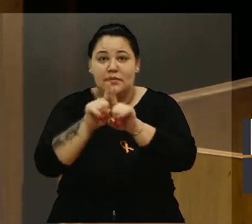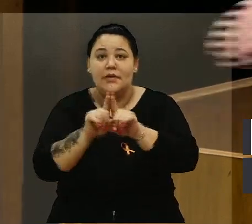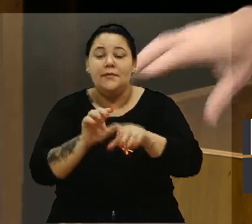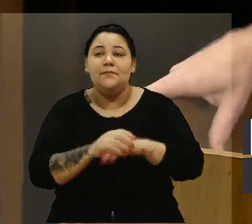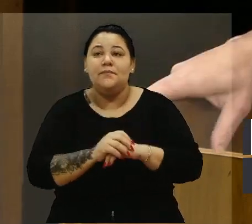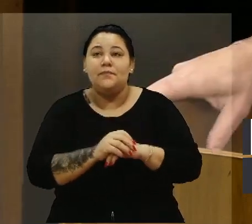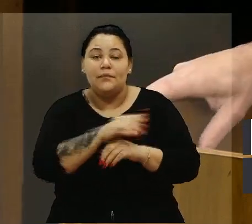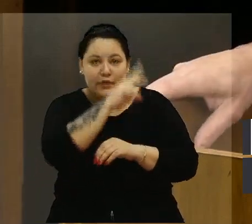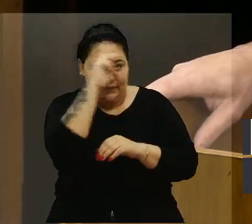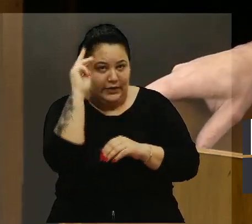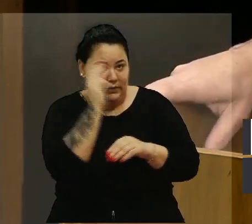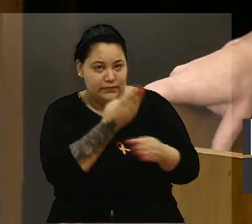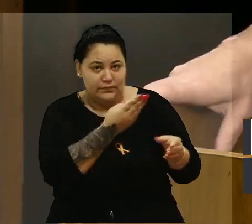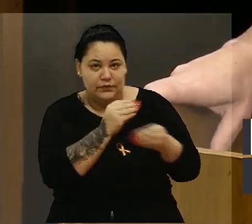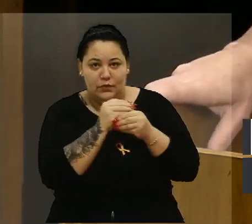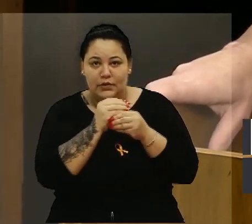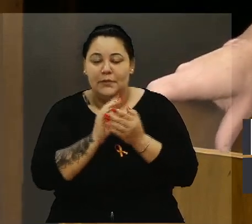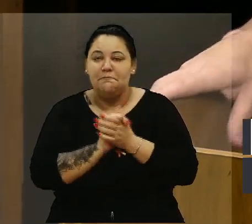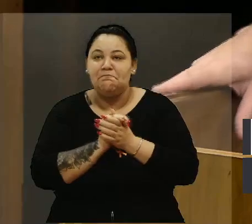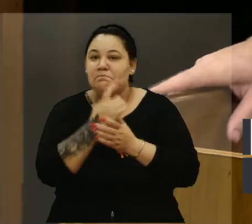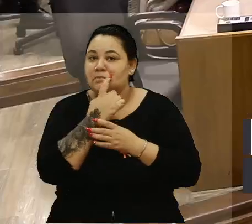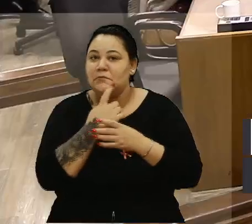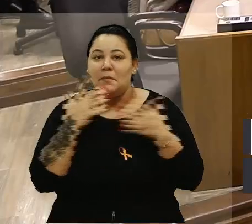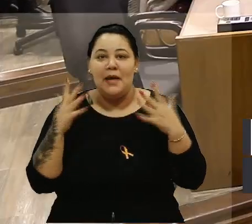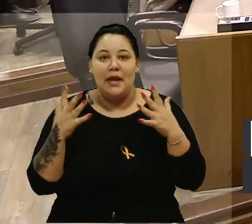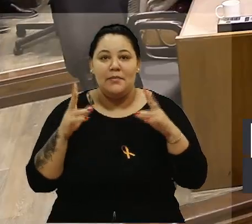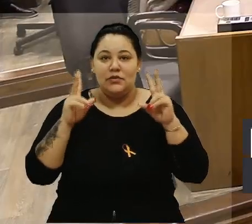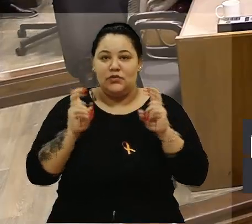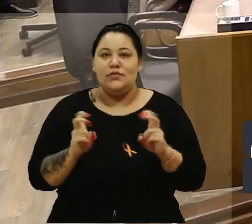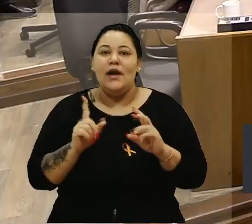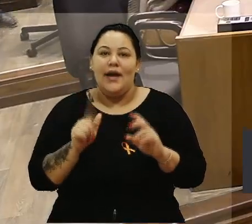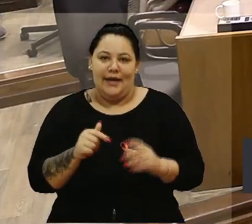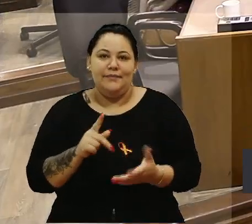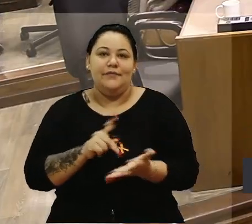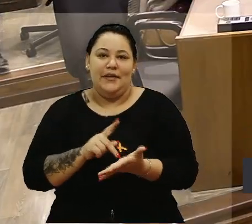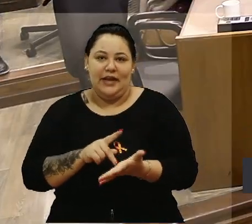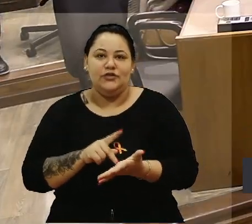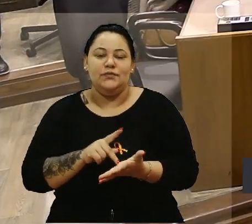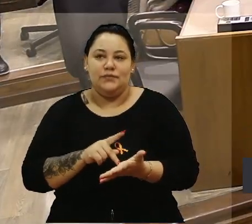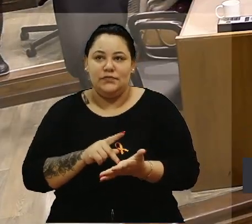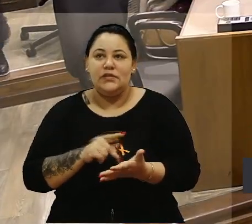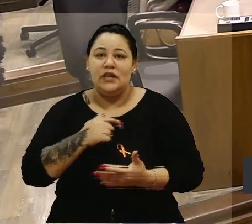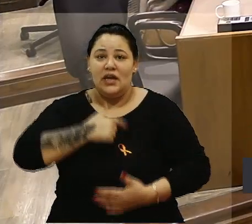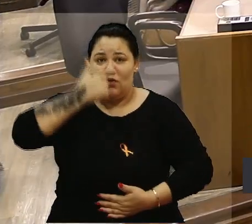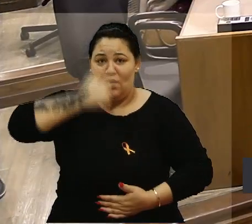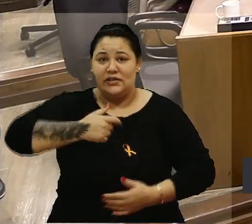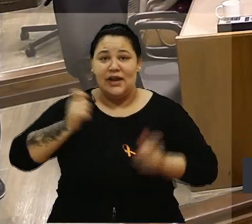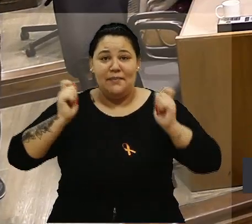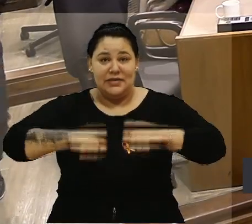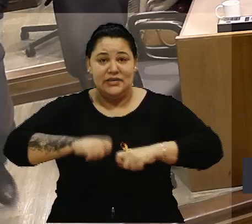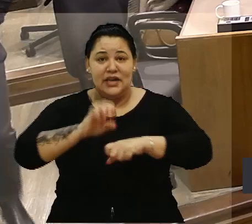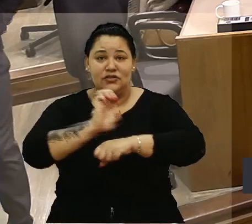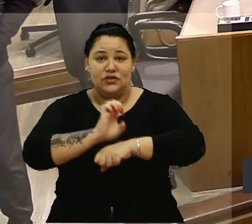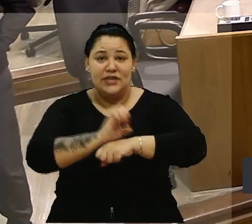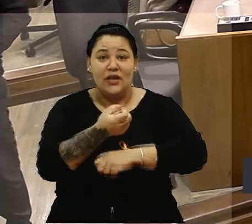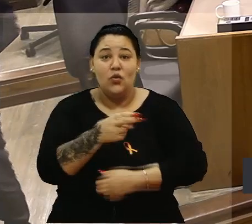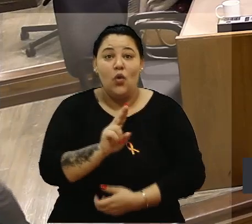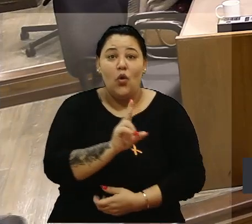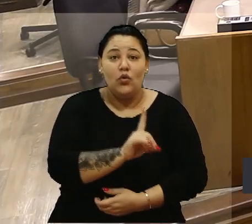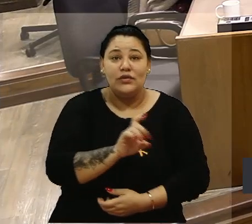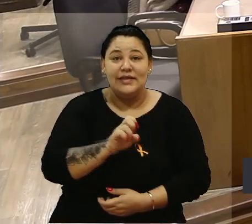Valim. Vereador Petrini, parabéns pelo tema. E de fato, acho que desde compete ao Estado ou ao DENIT,